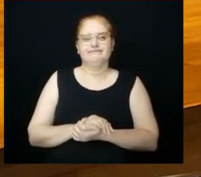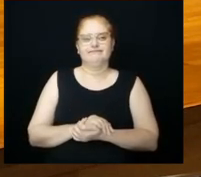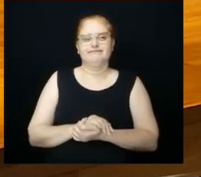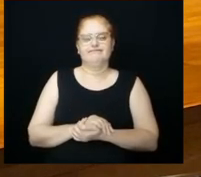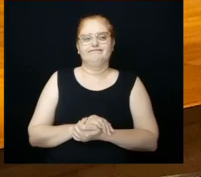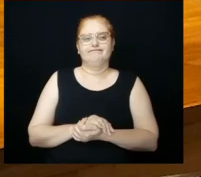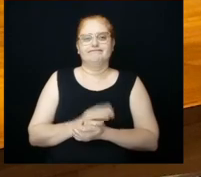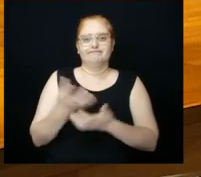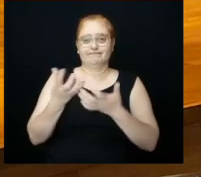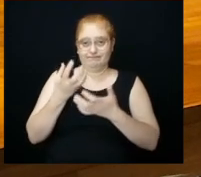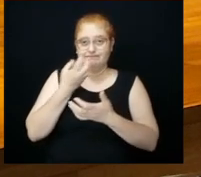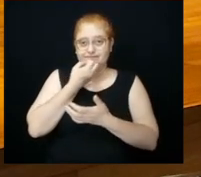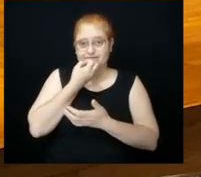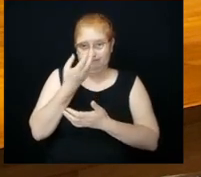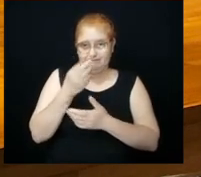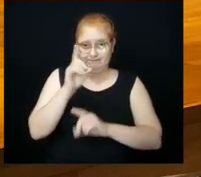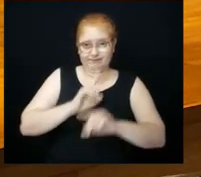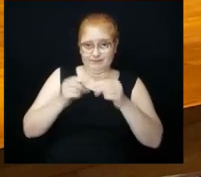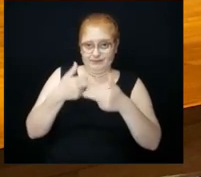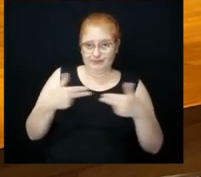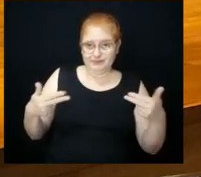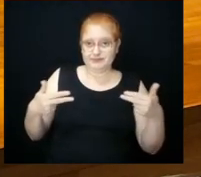Quer me comentar?